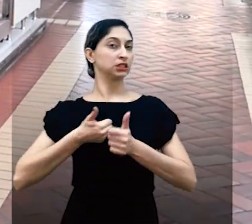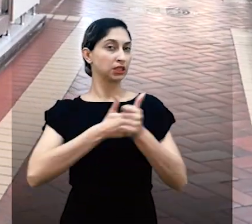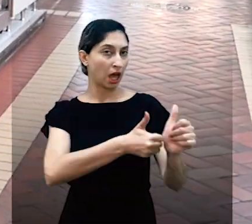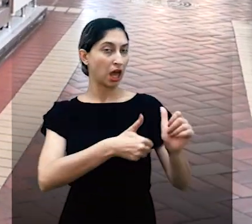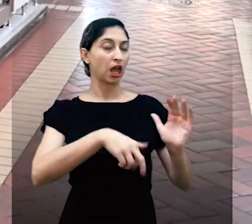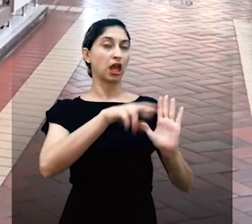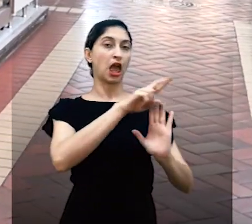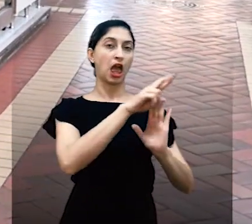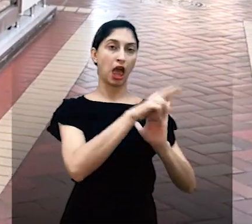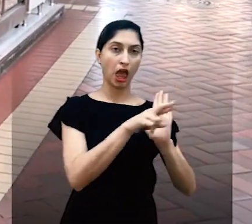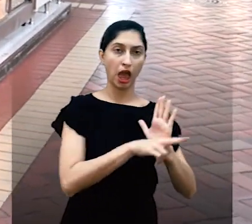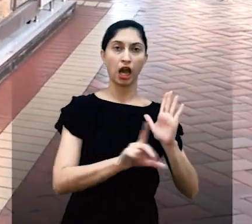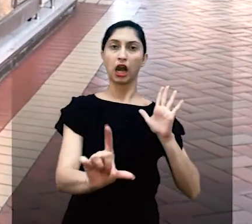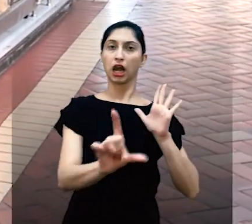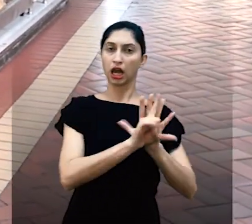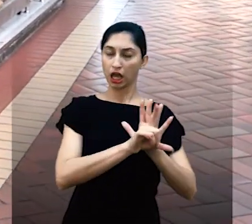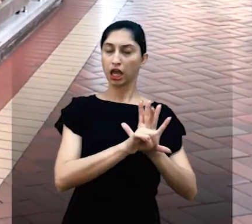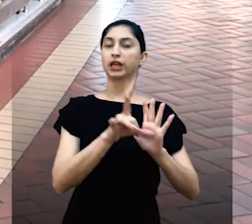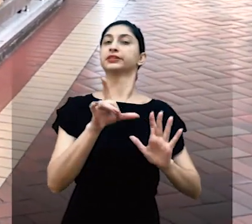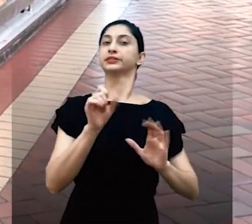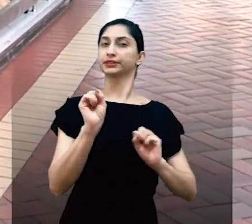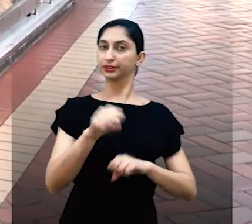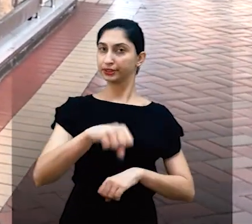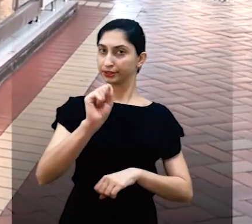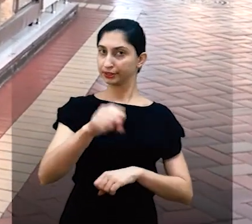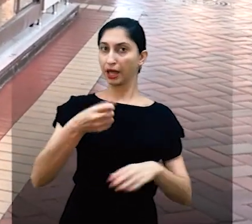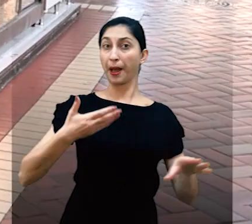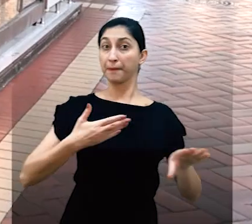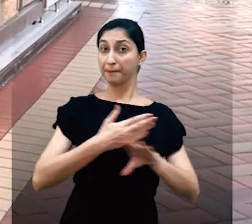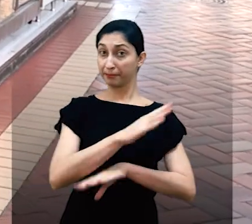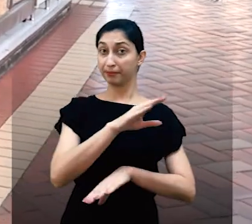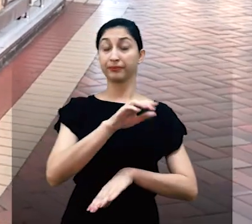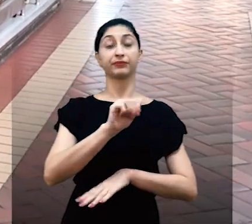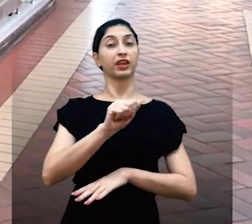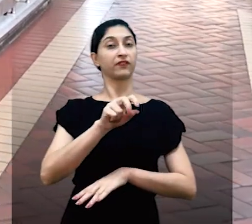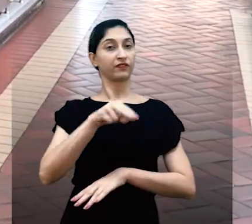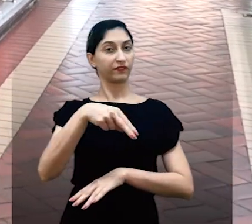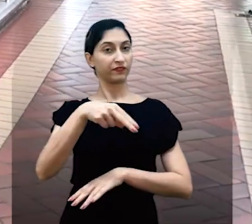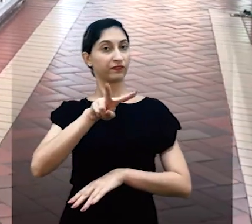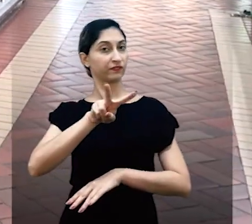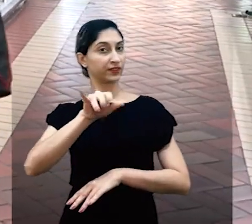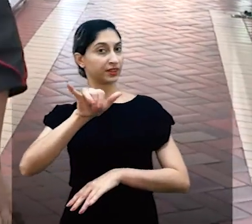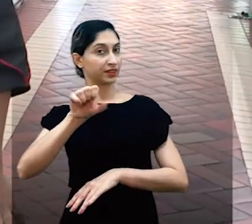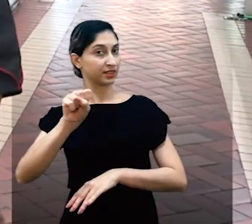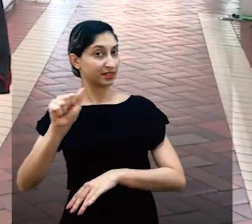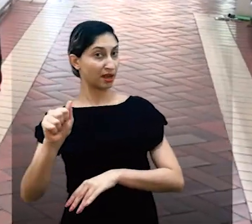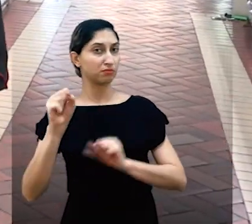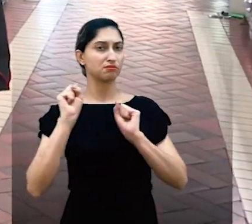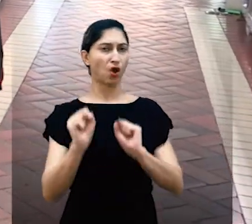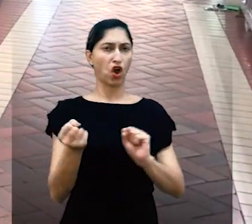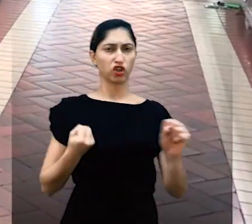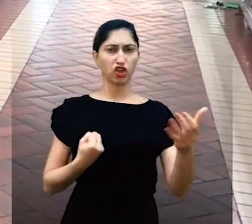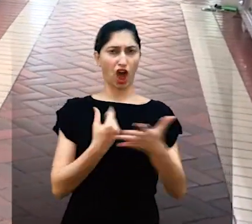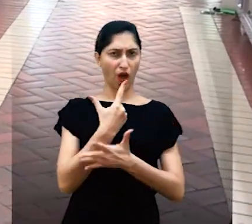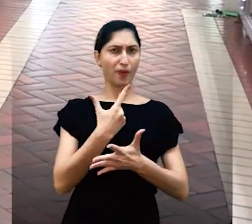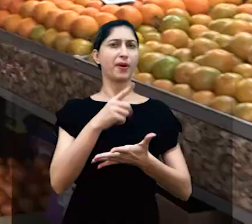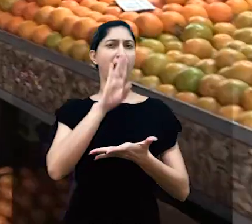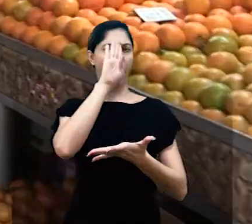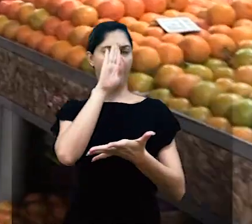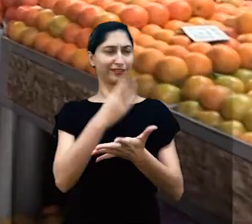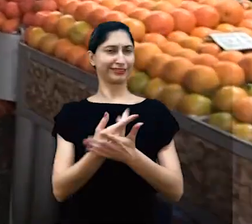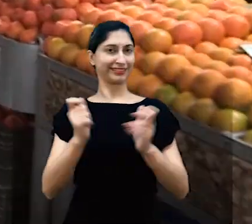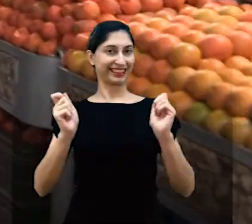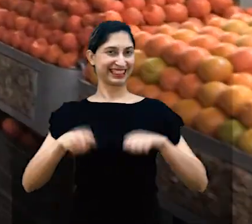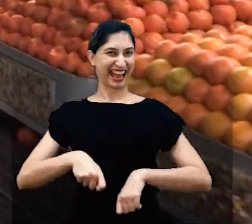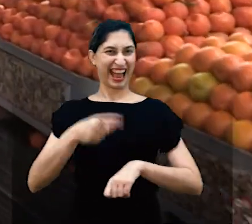tudo bonitinho, tudo dentro da lei, tudo dentro da norma, aprovadíssimo pela Anvisa. Então, pode vir comprar com confiança.